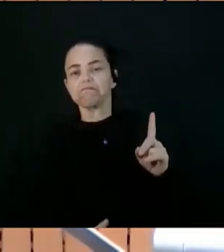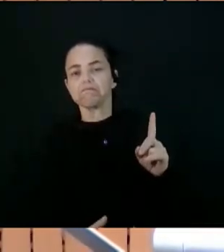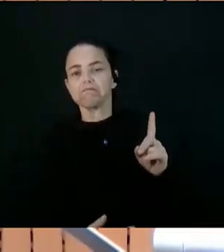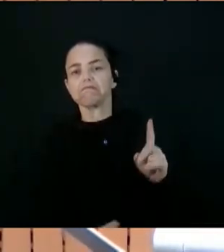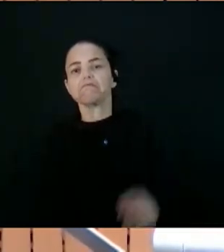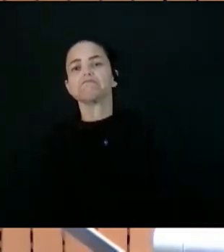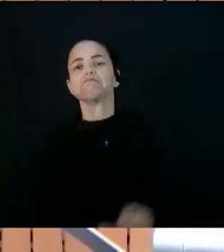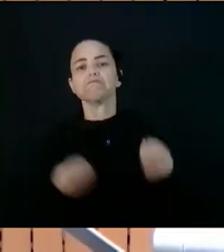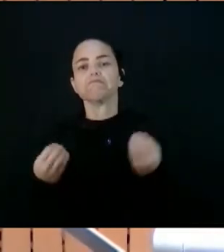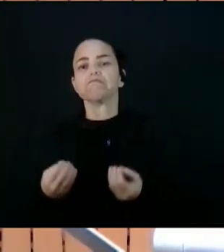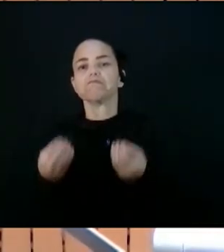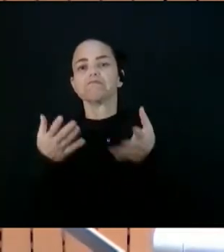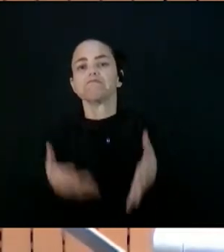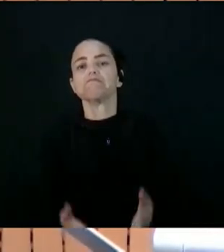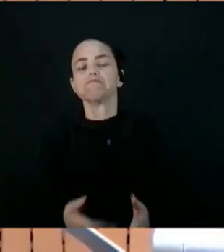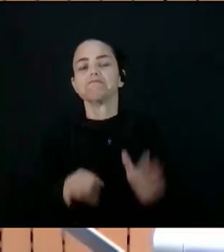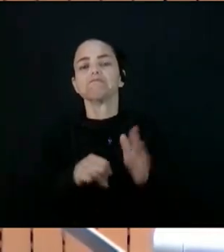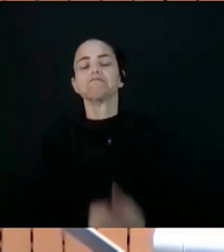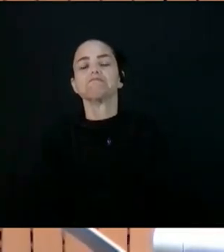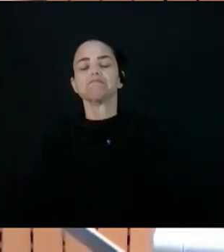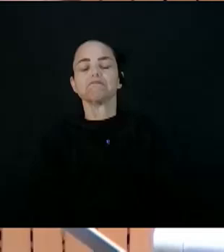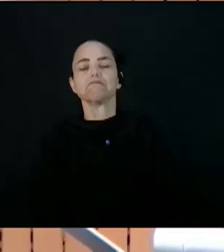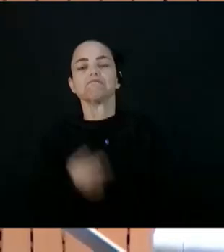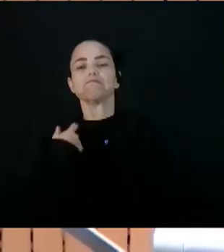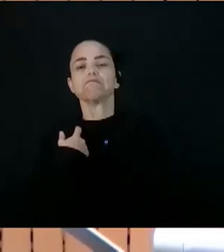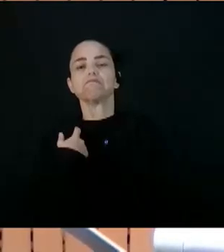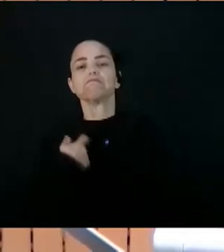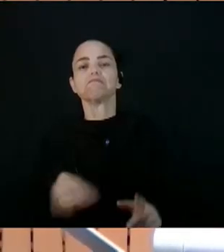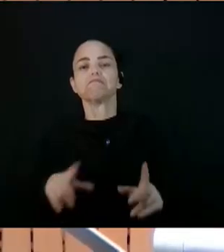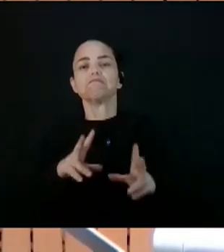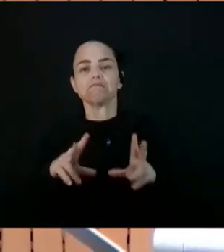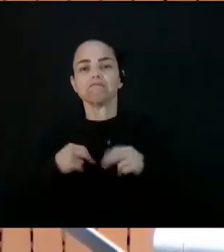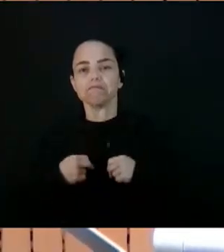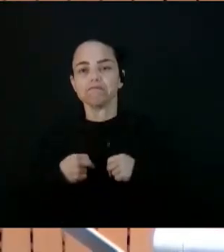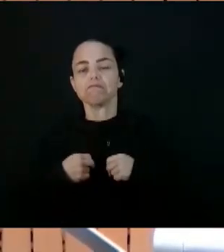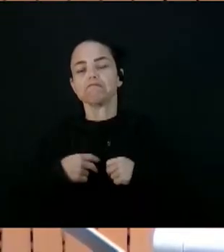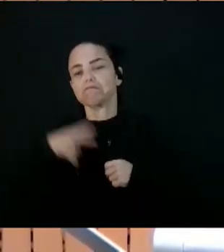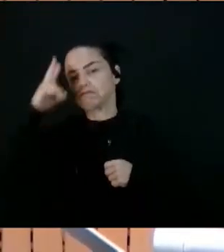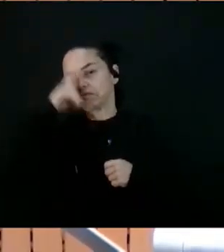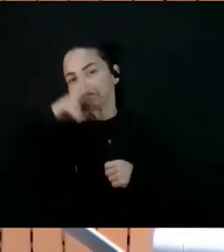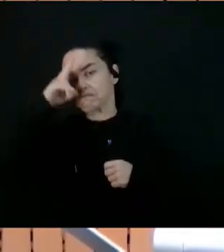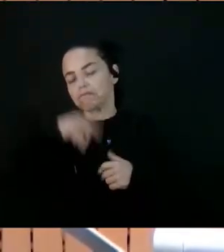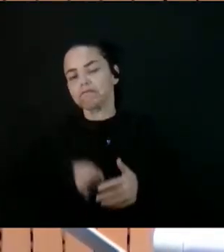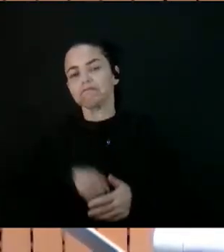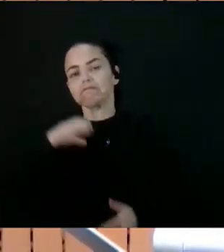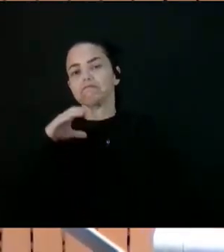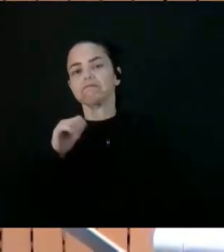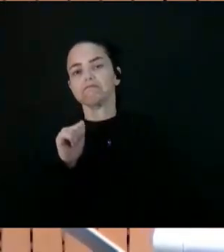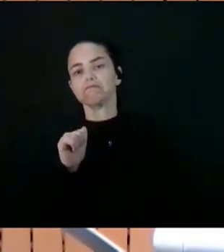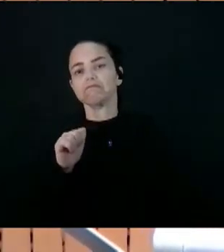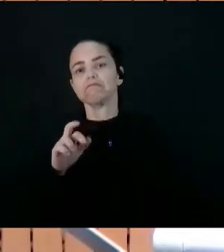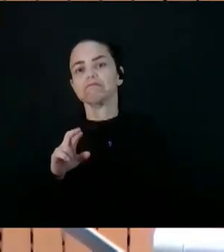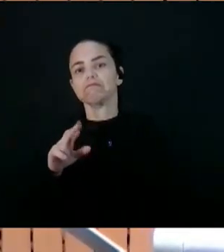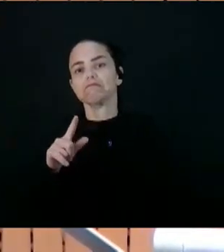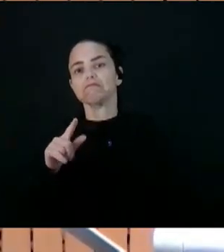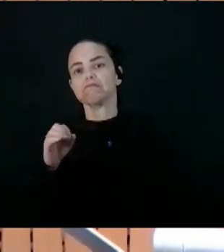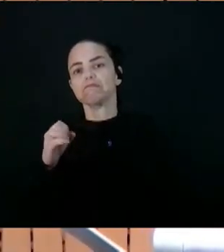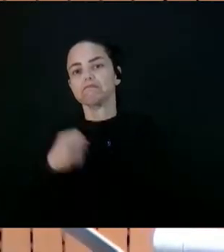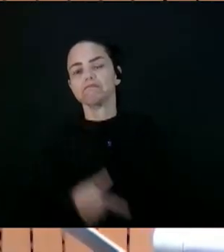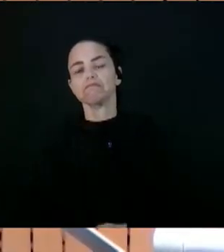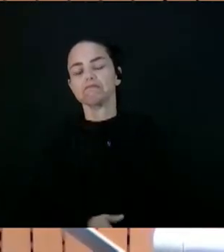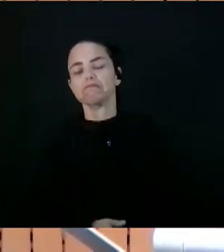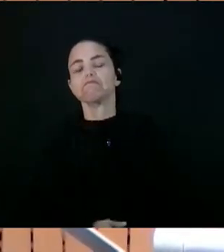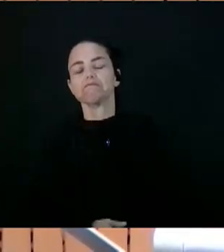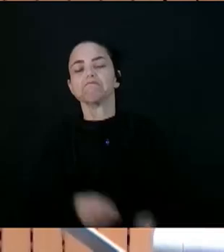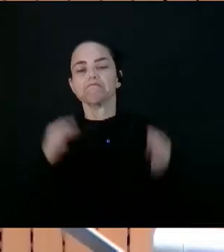entregar esse título de cidadania emérita em memória ao Carlos Francisco Signorelli. Que os ideais